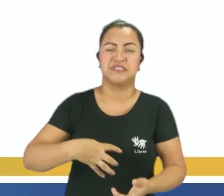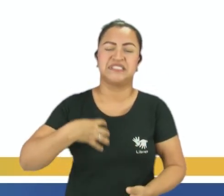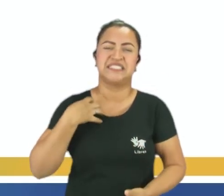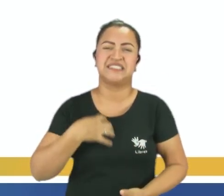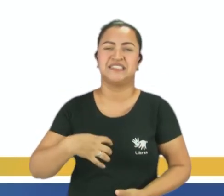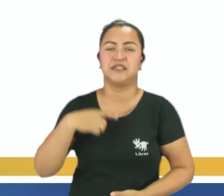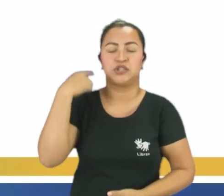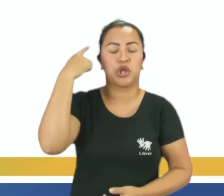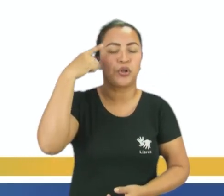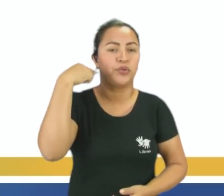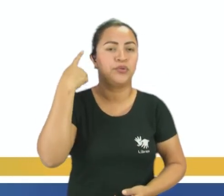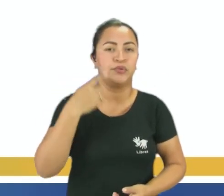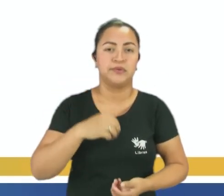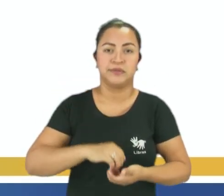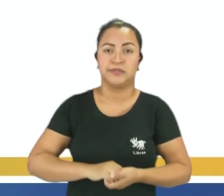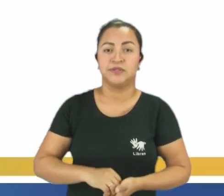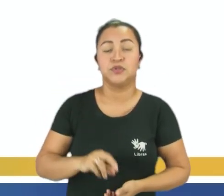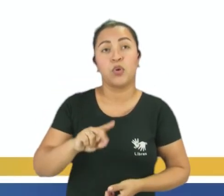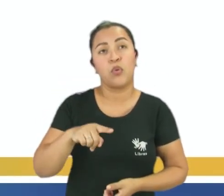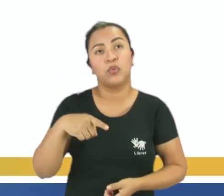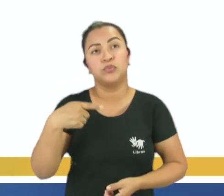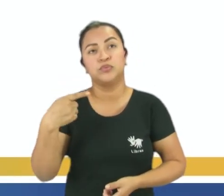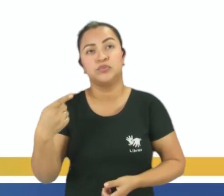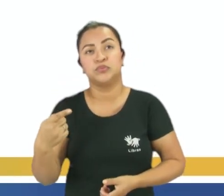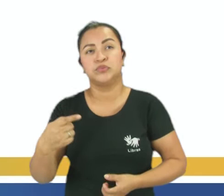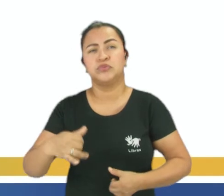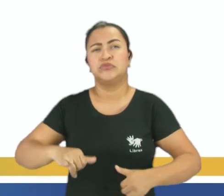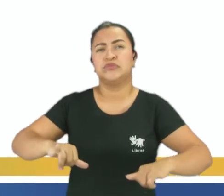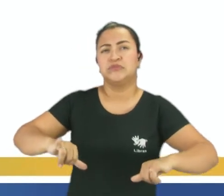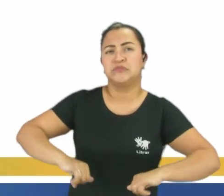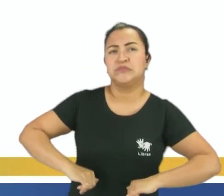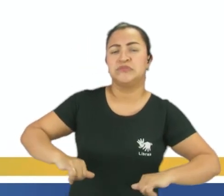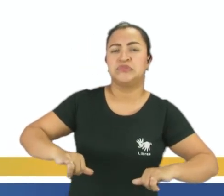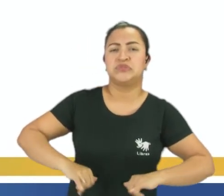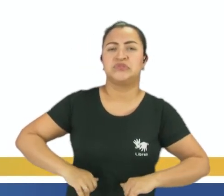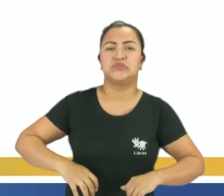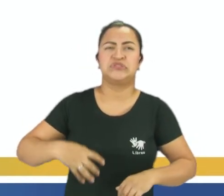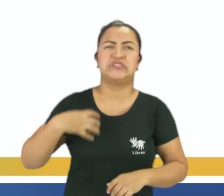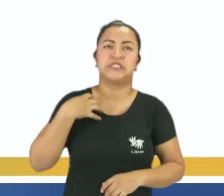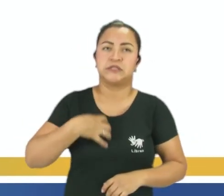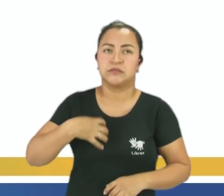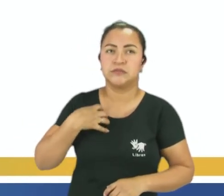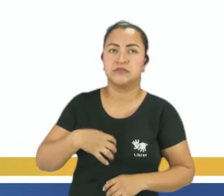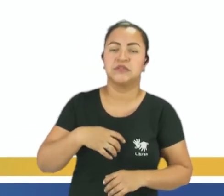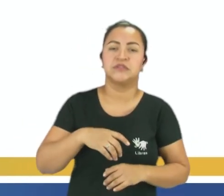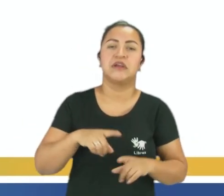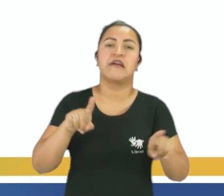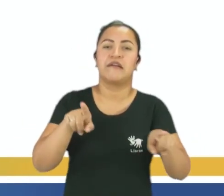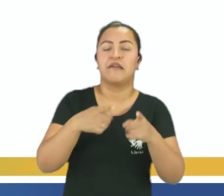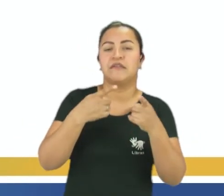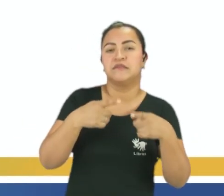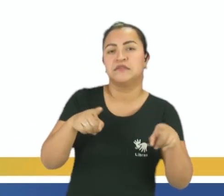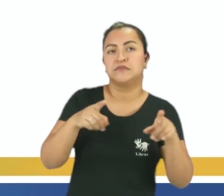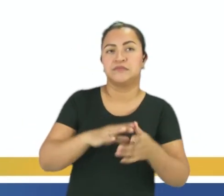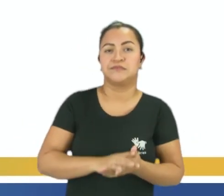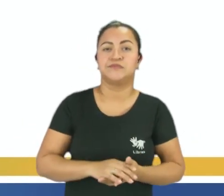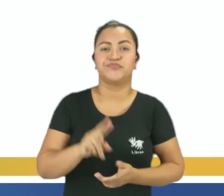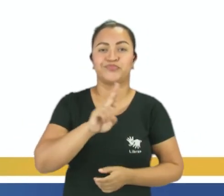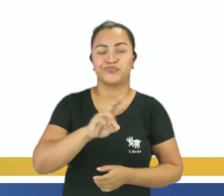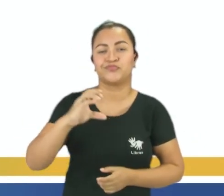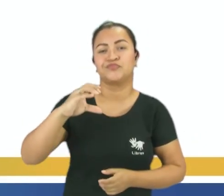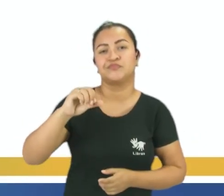outro enlouquece, outro que martírios embrutece, cantando, geme e ri. Castro